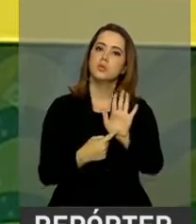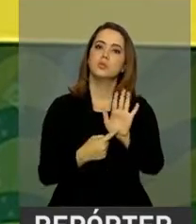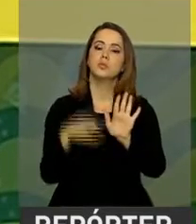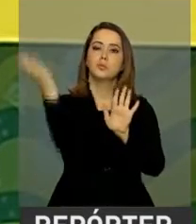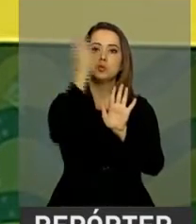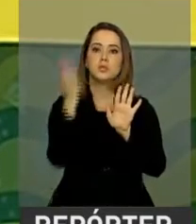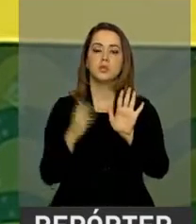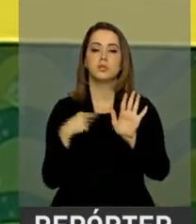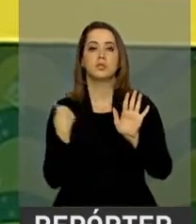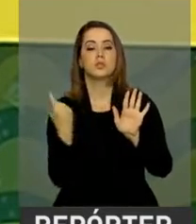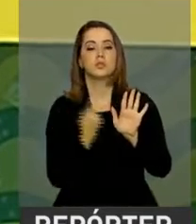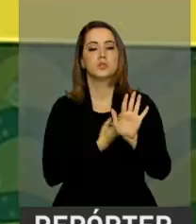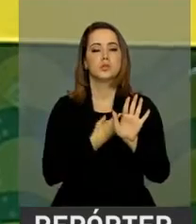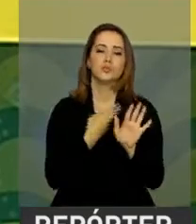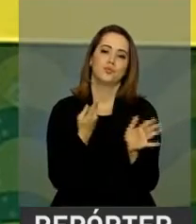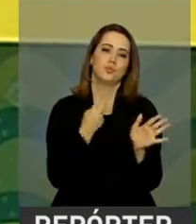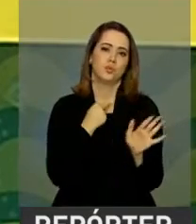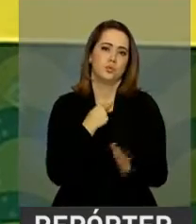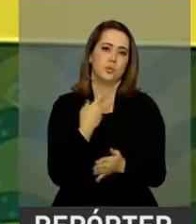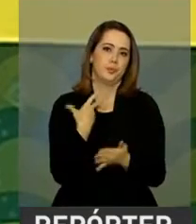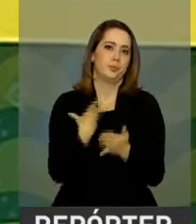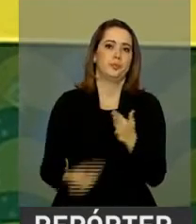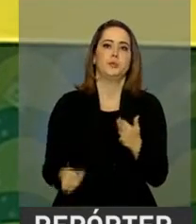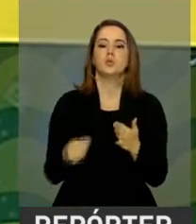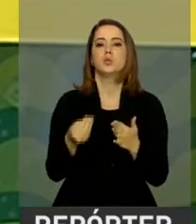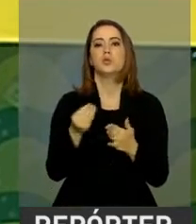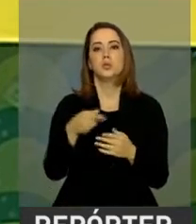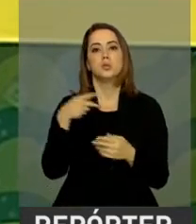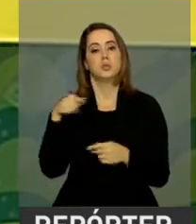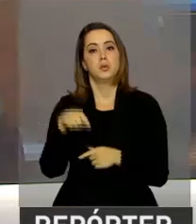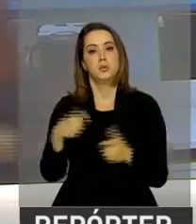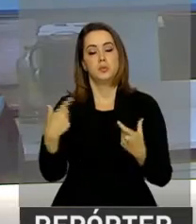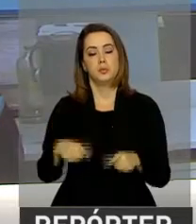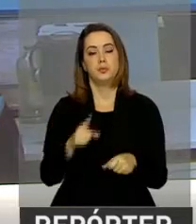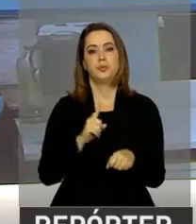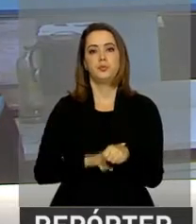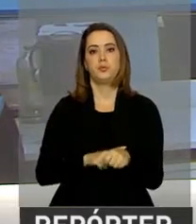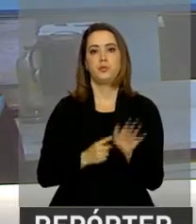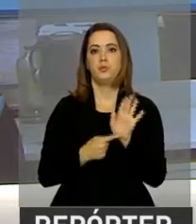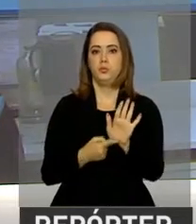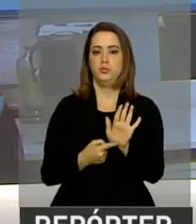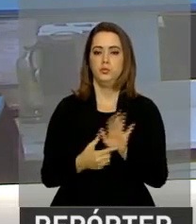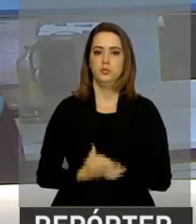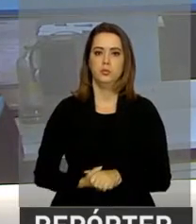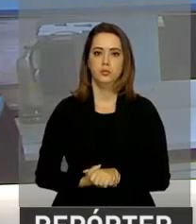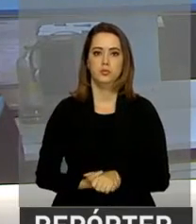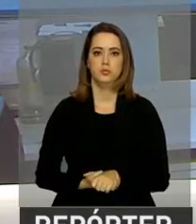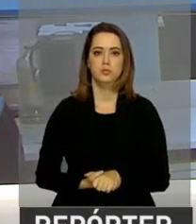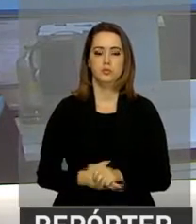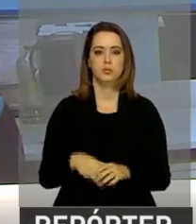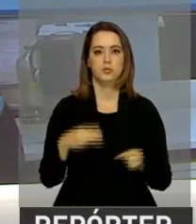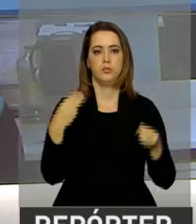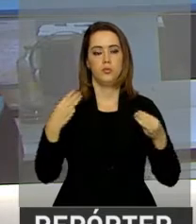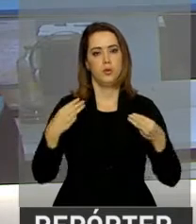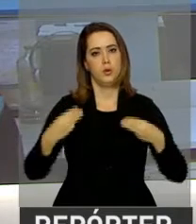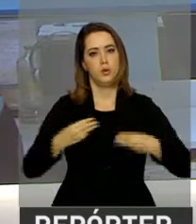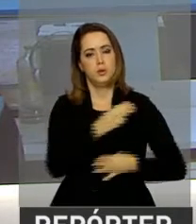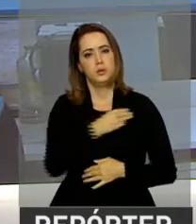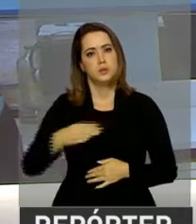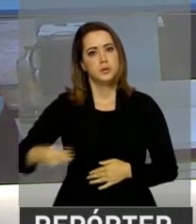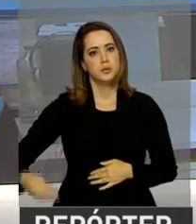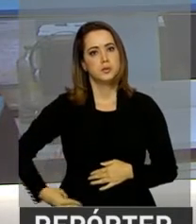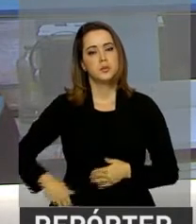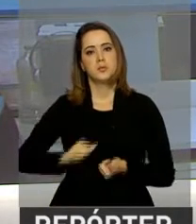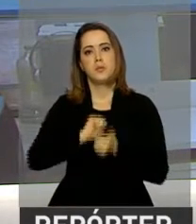nós não podemos deixar de aproveitar essa oportunidade para mostrar muitas coisas. E o ministro do Esporte, Leonardo Pisciani, falou não